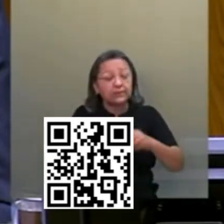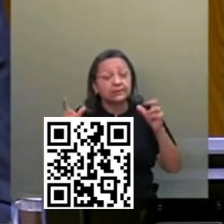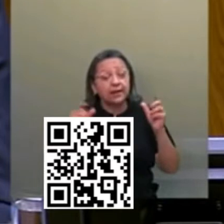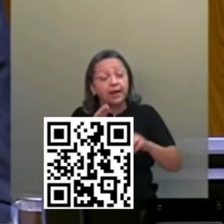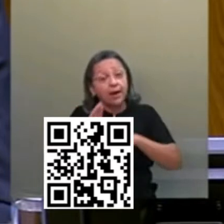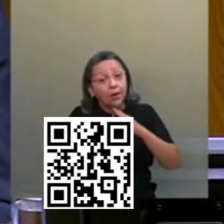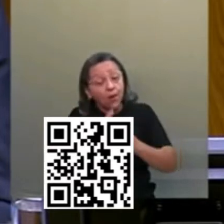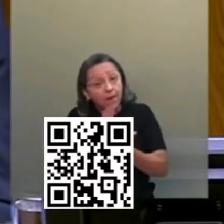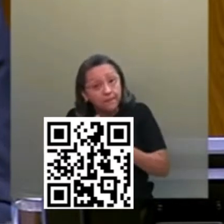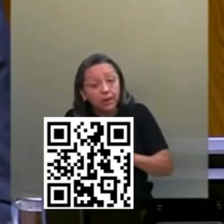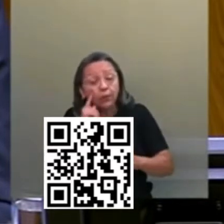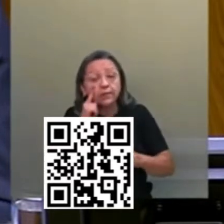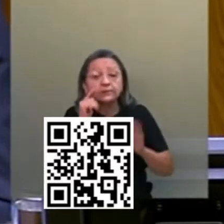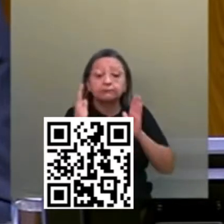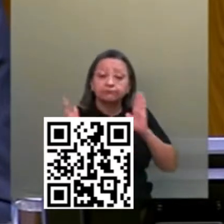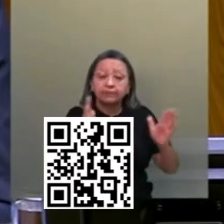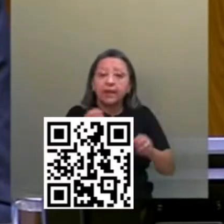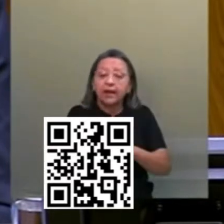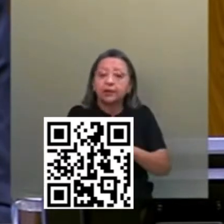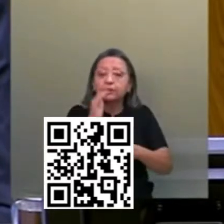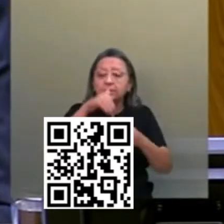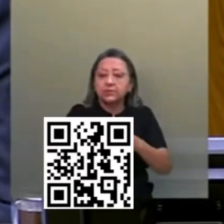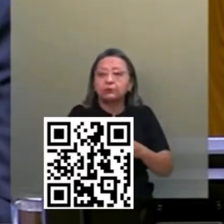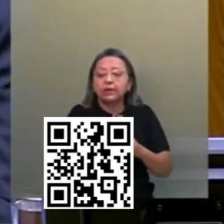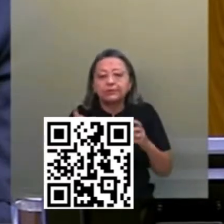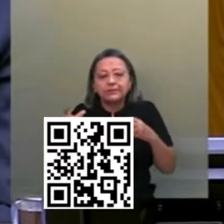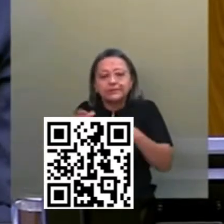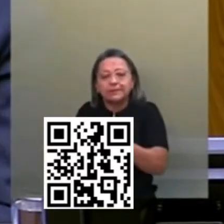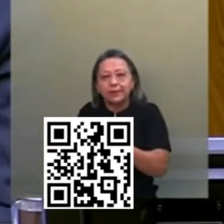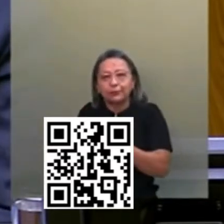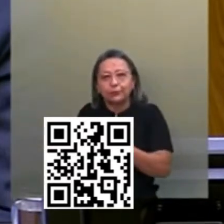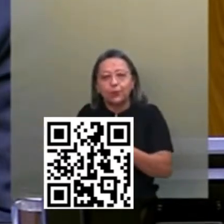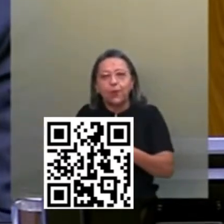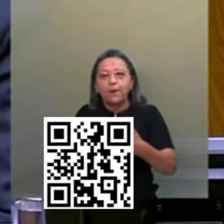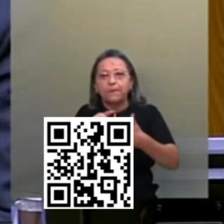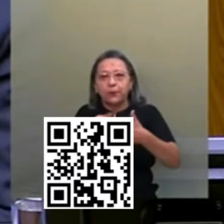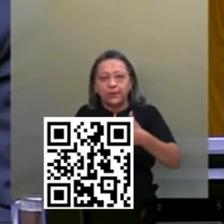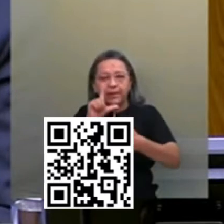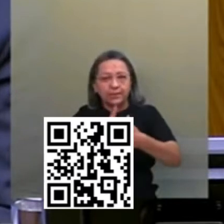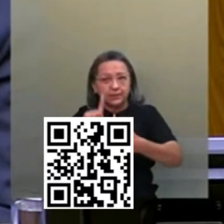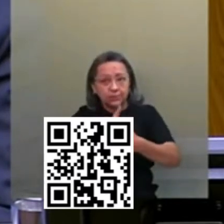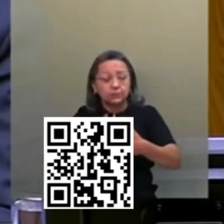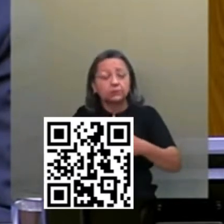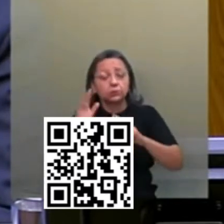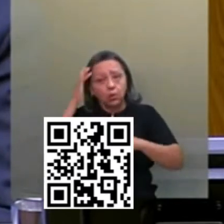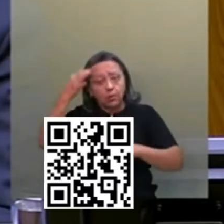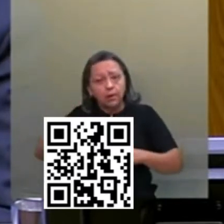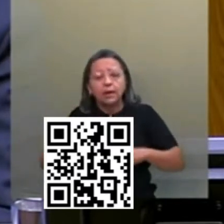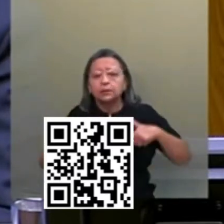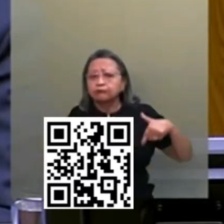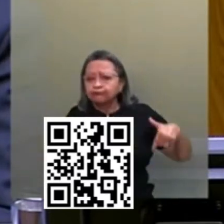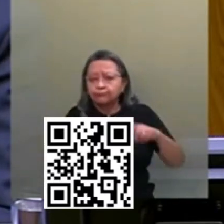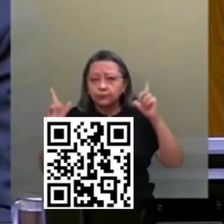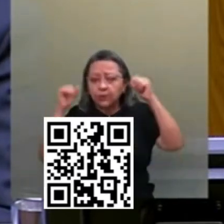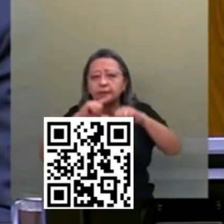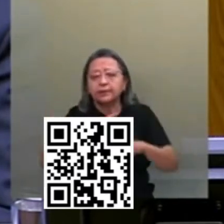ano eleitoral há um engessamento do poder legislativo. Precisamos compreender as dificuldades que enfrentamos, as